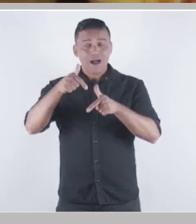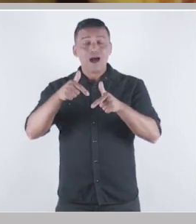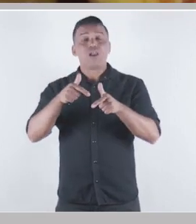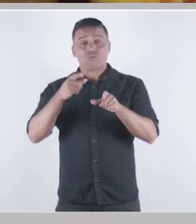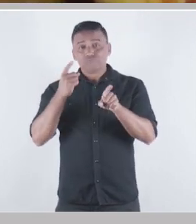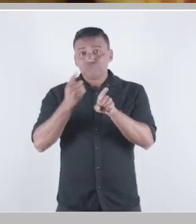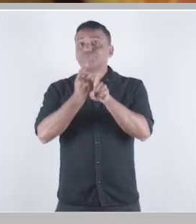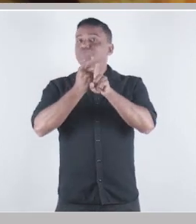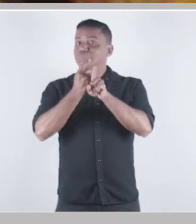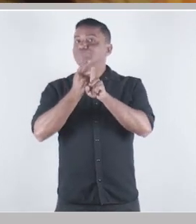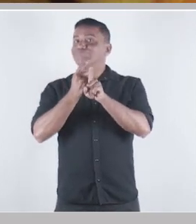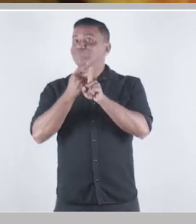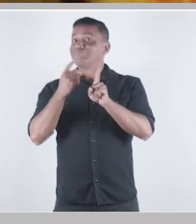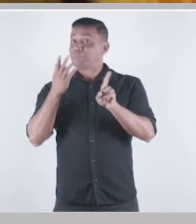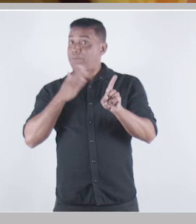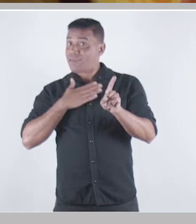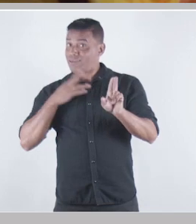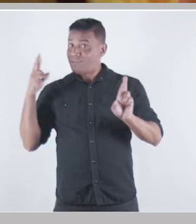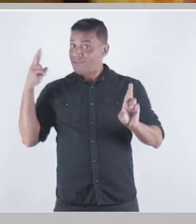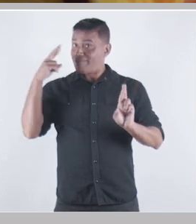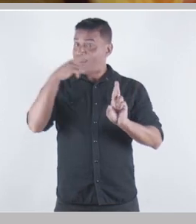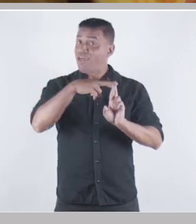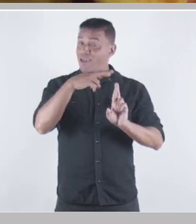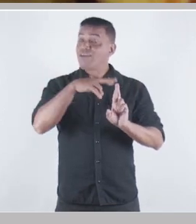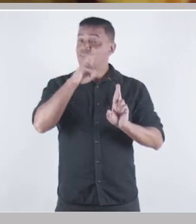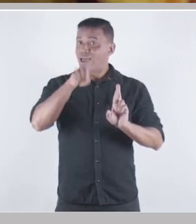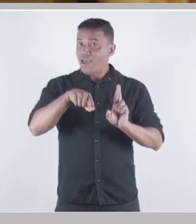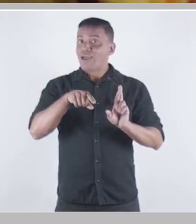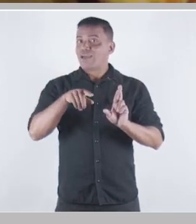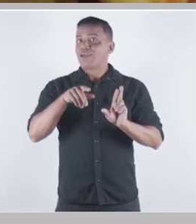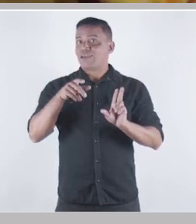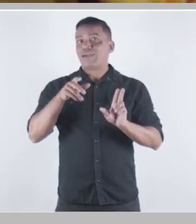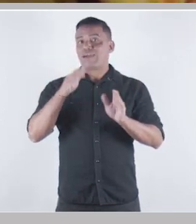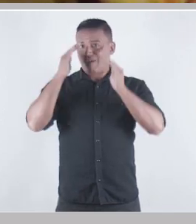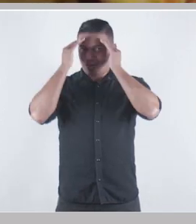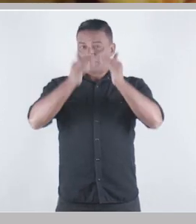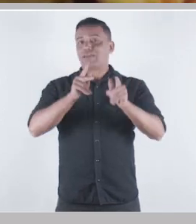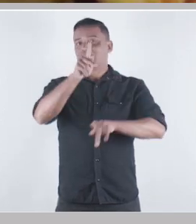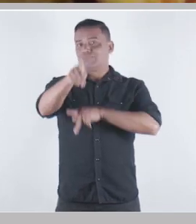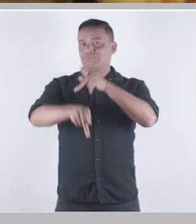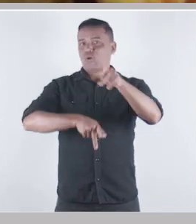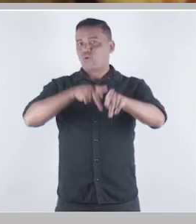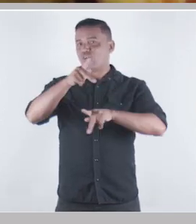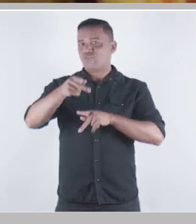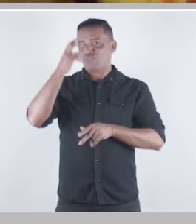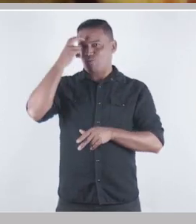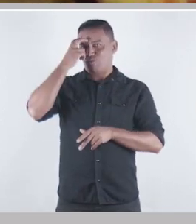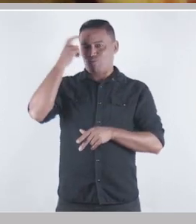foram de coisas assim muito próximas de mim.